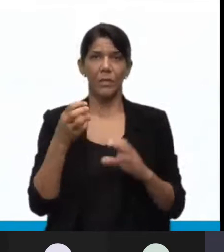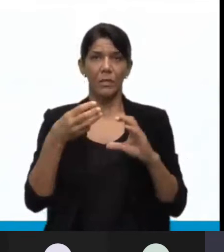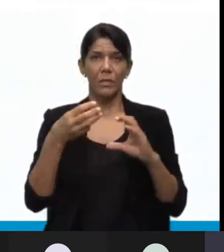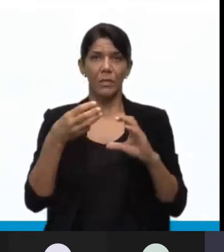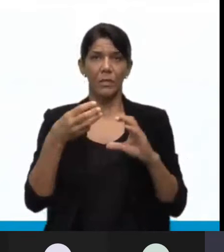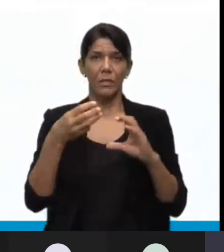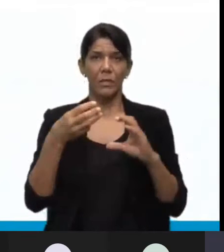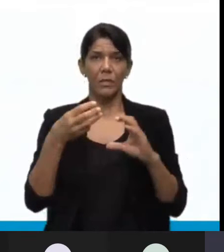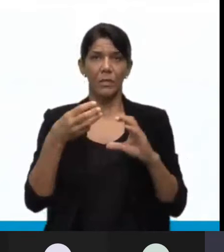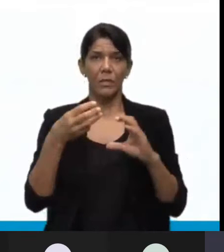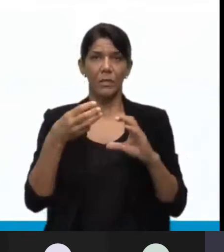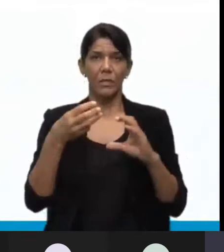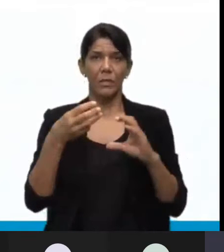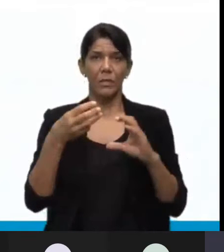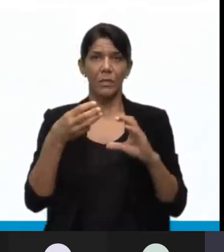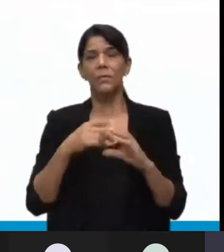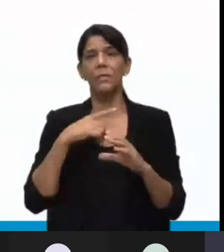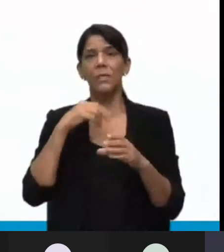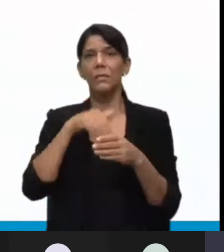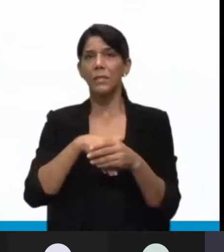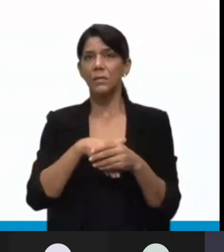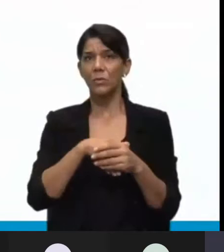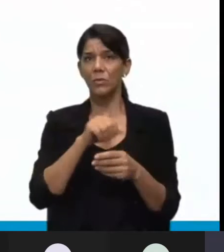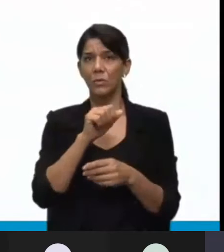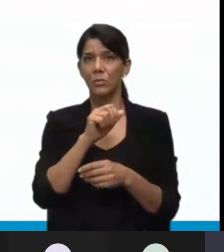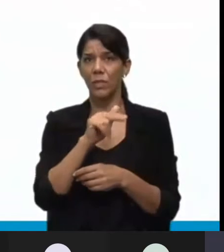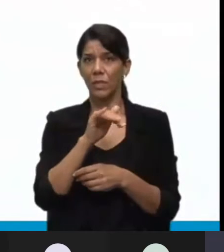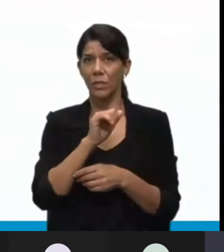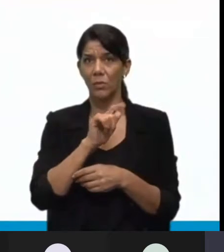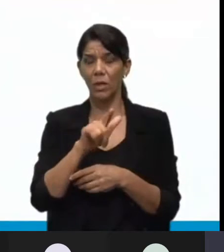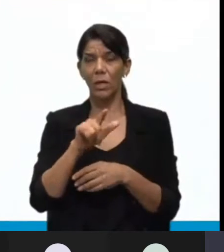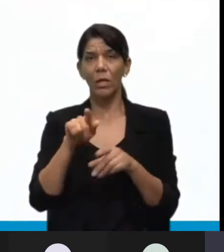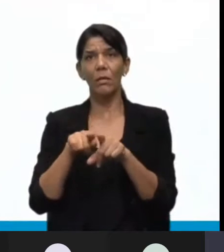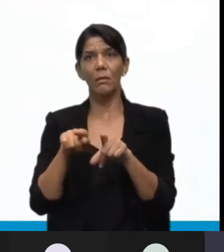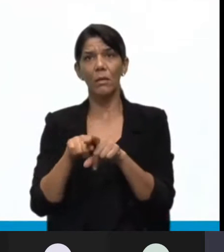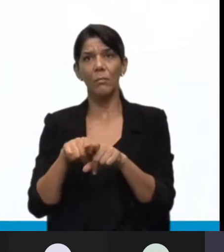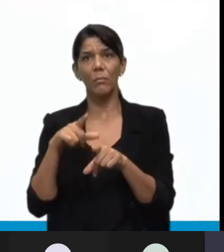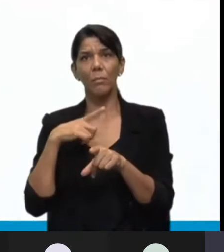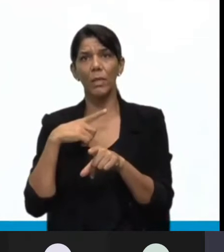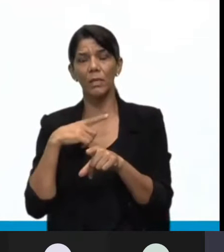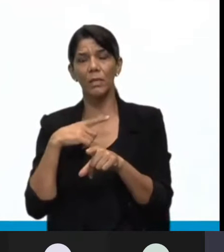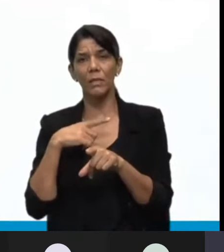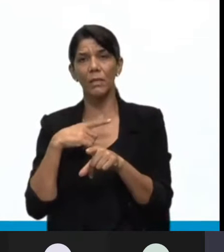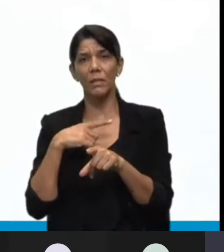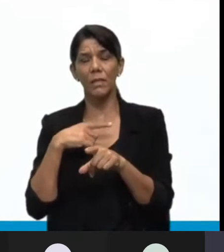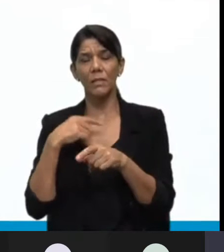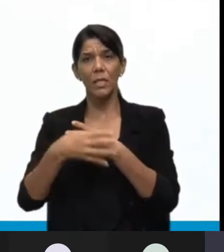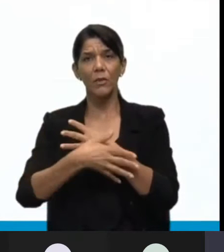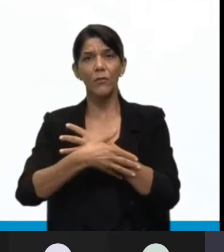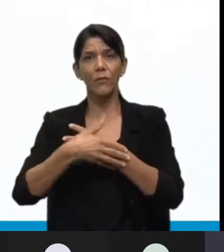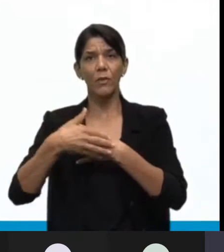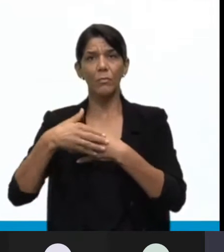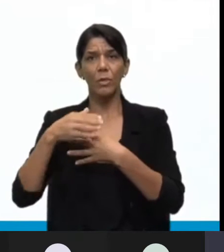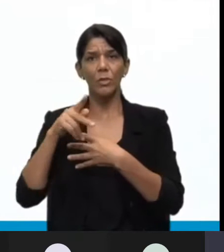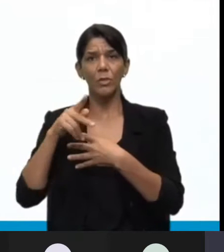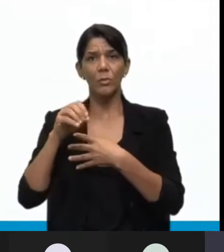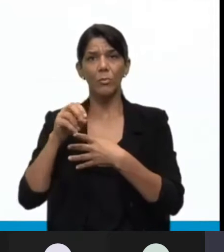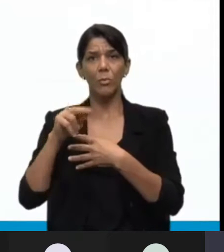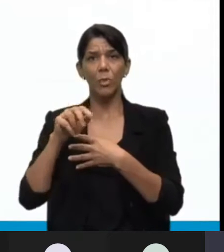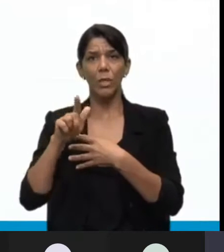células? Aqui no nó sinoatrial, no nó atrioventricular e aqui, ó, nas fibras de